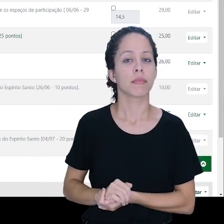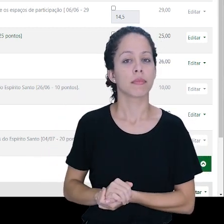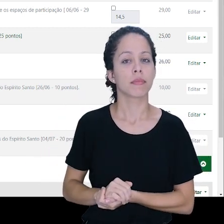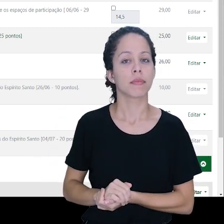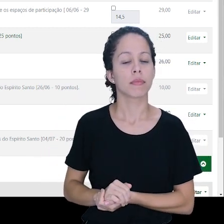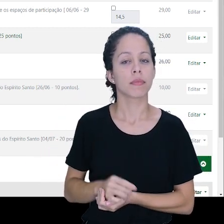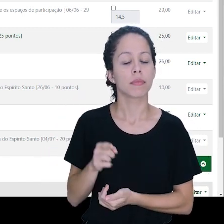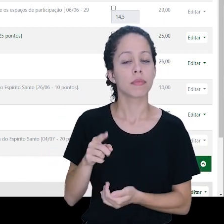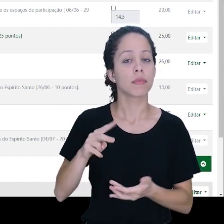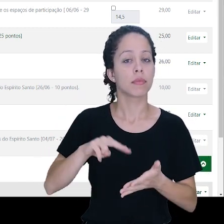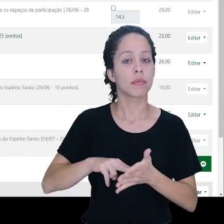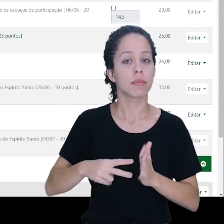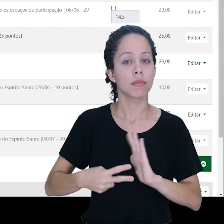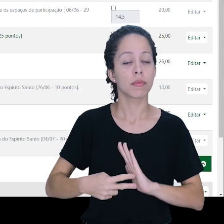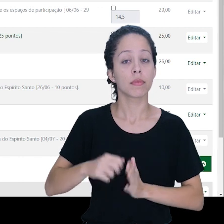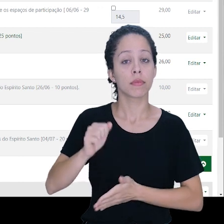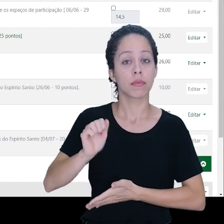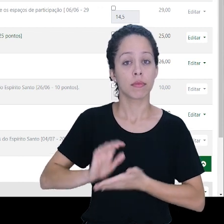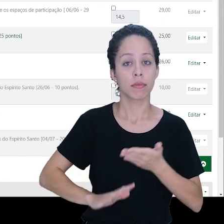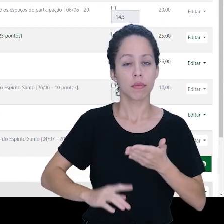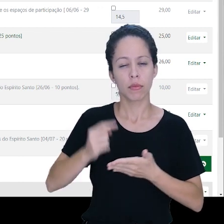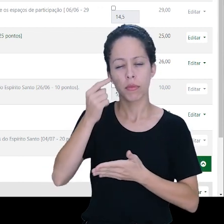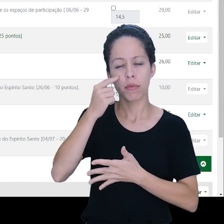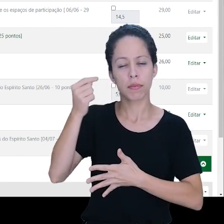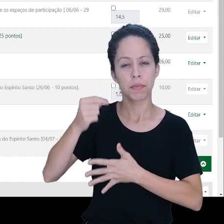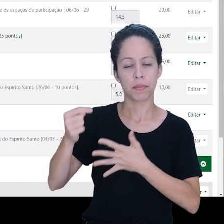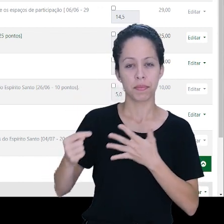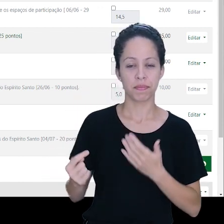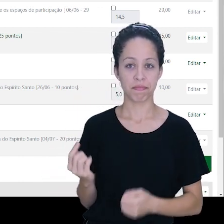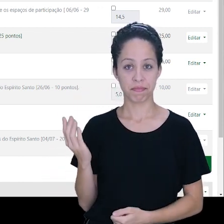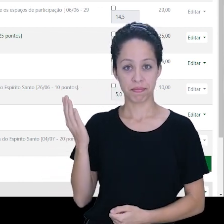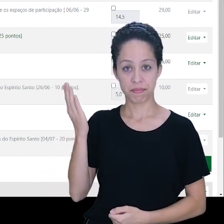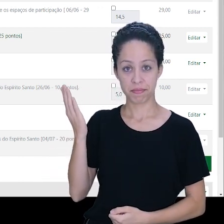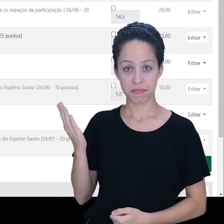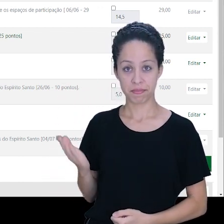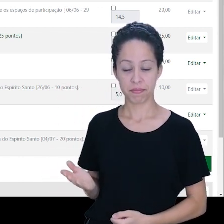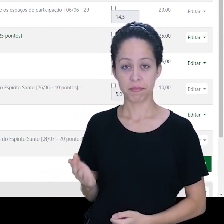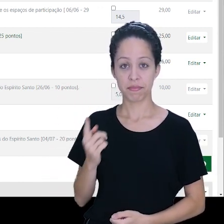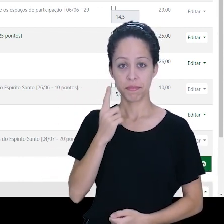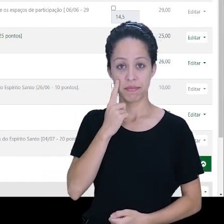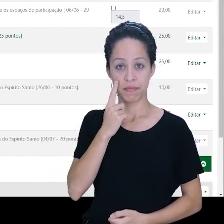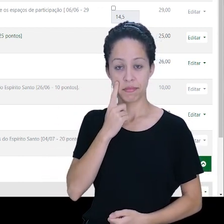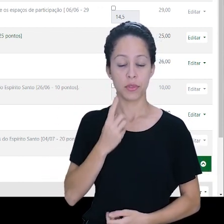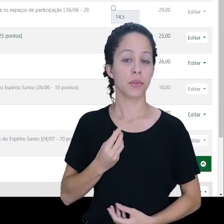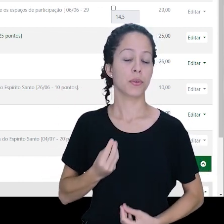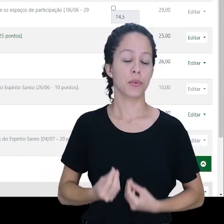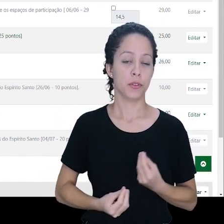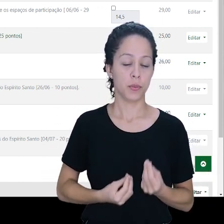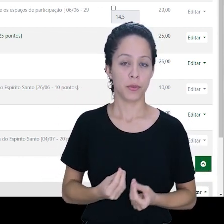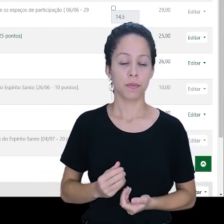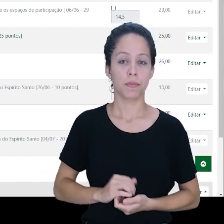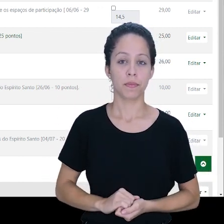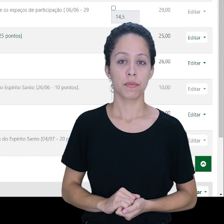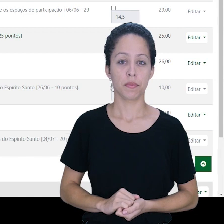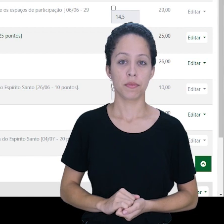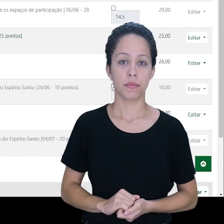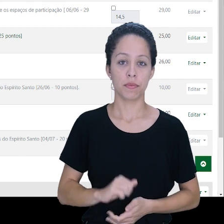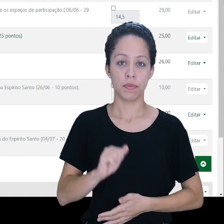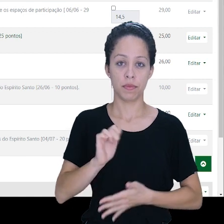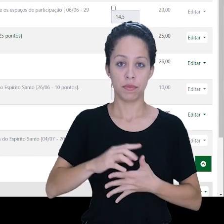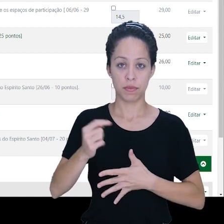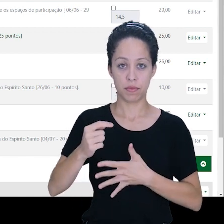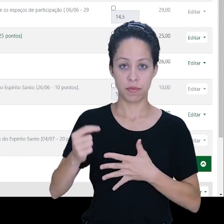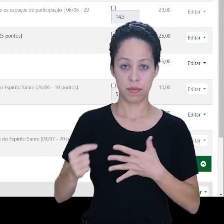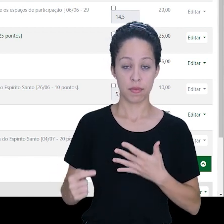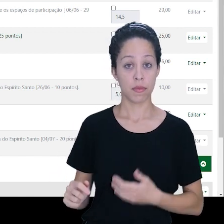que são essas atividades aqui ó Vamos colocar elas aqui para ficar mais fácil da gente ver e elas